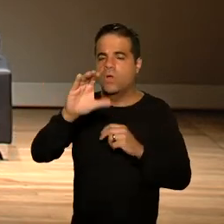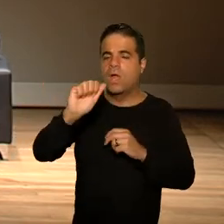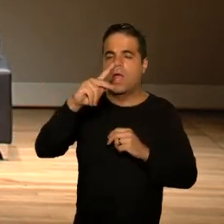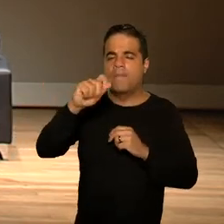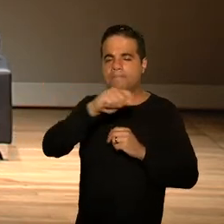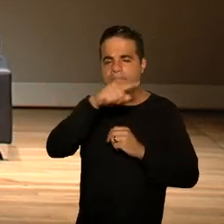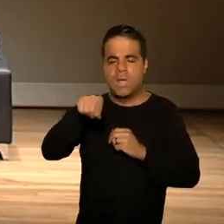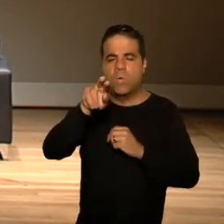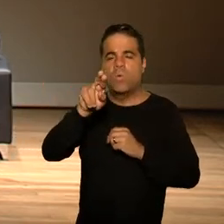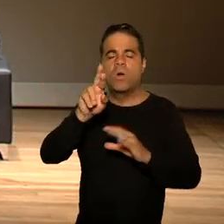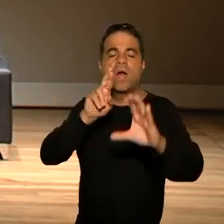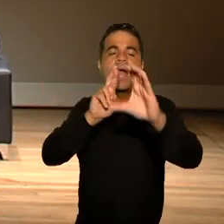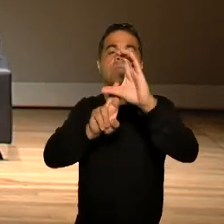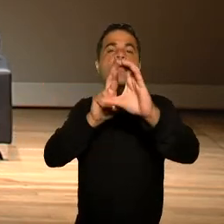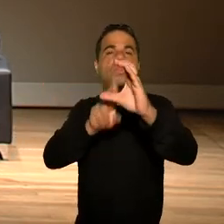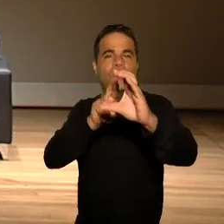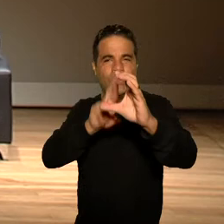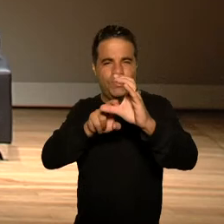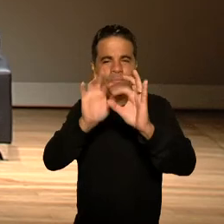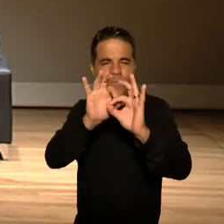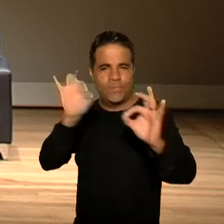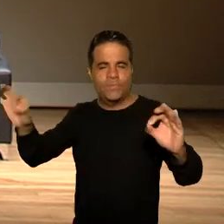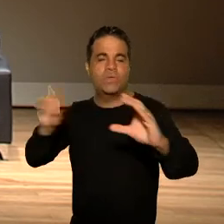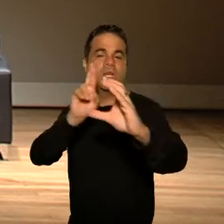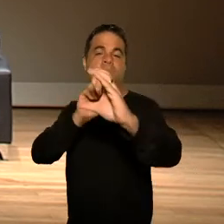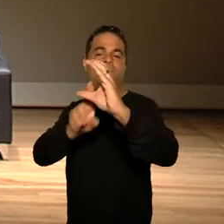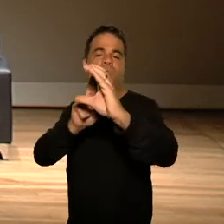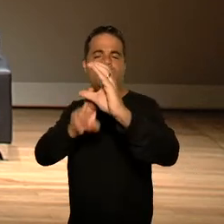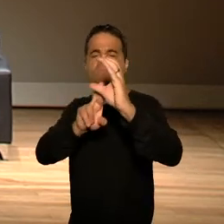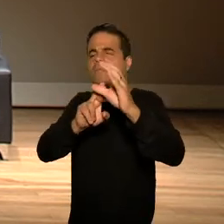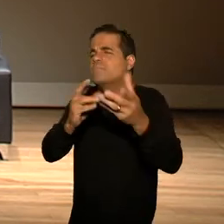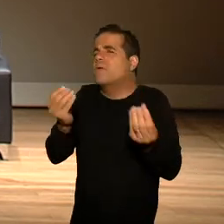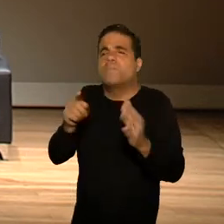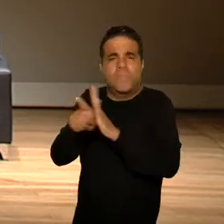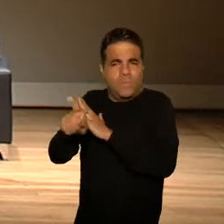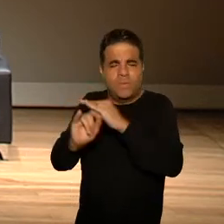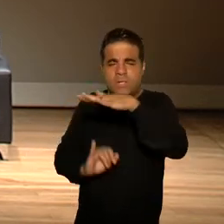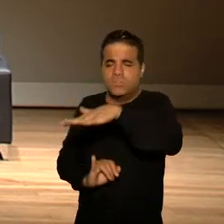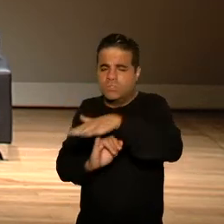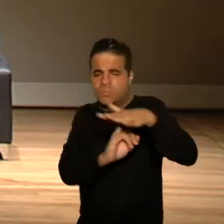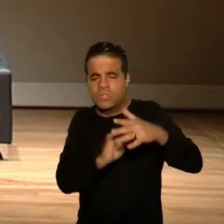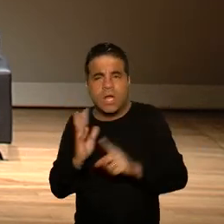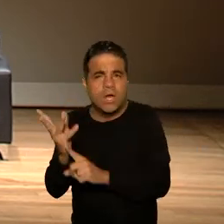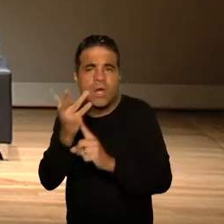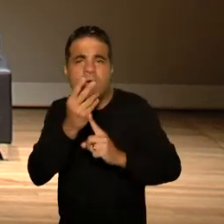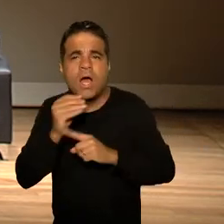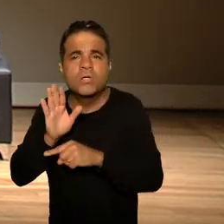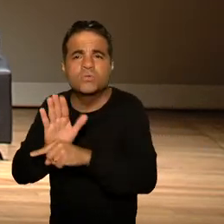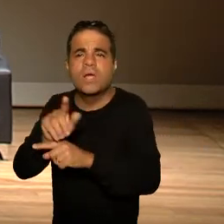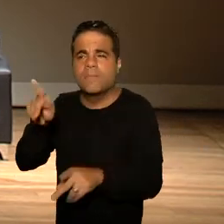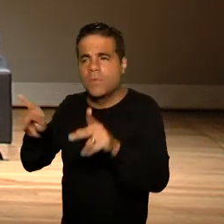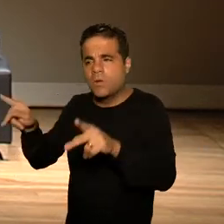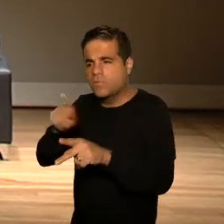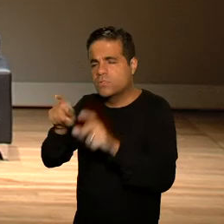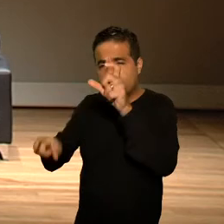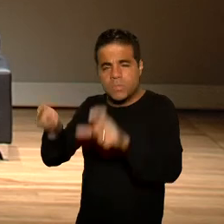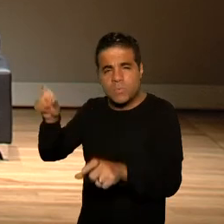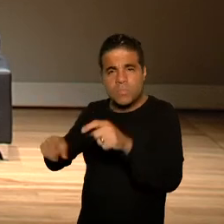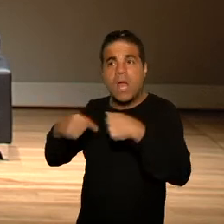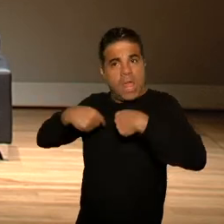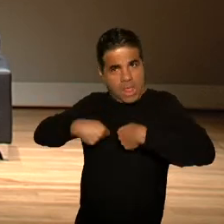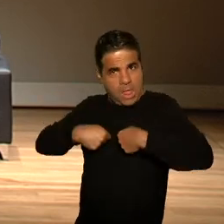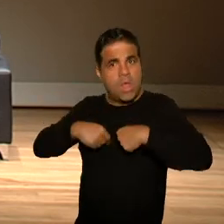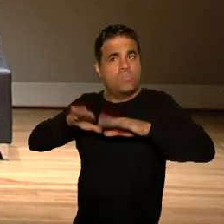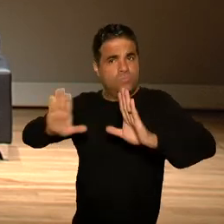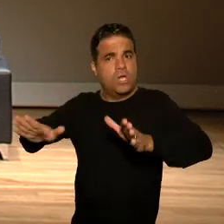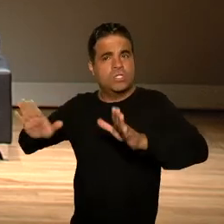minha pergunta como a arte como a destituições de arte pode ajudar na formação dos professores Porque eu